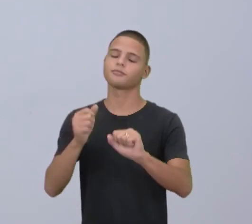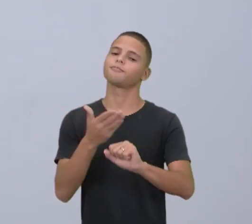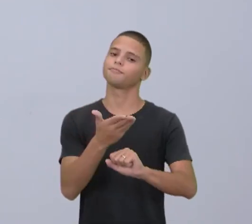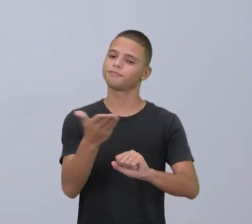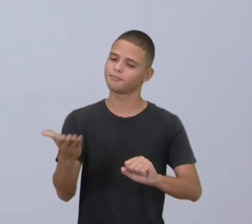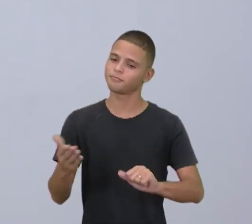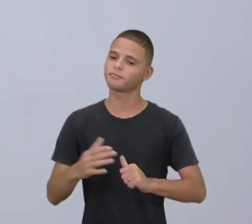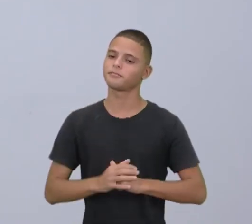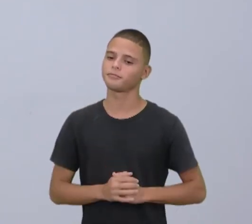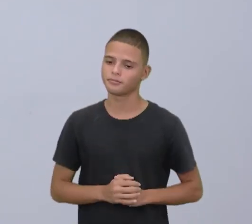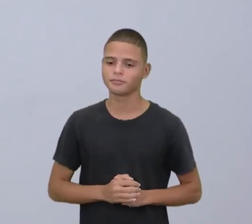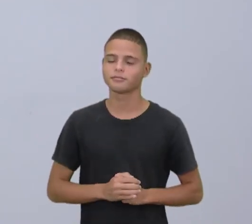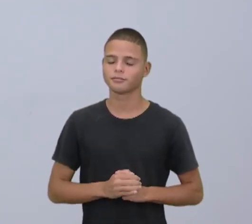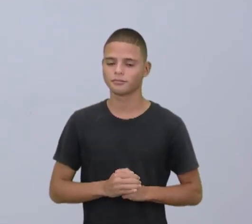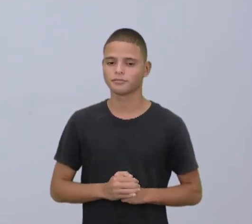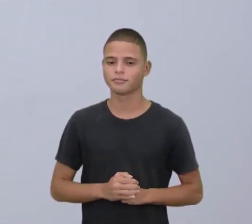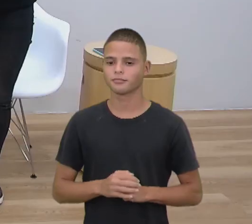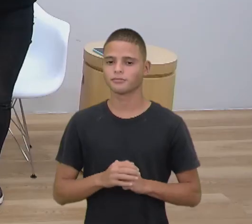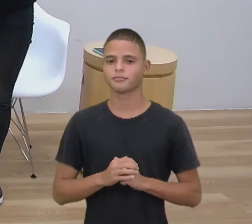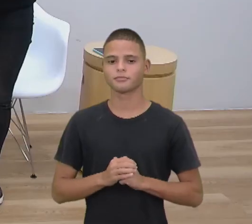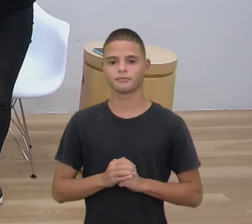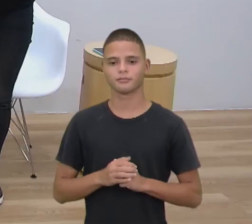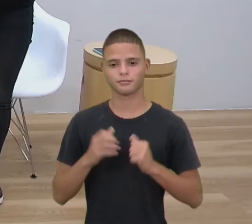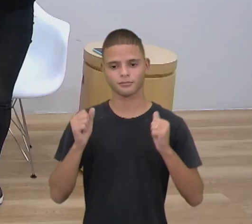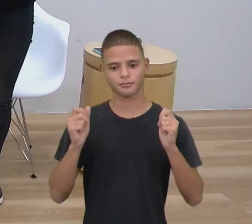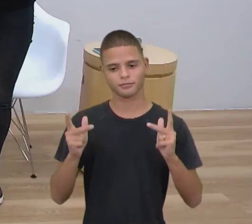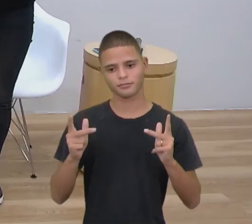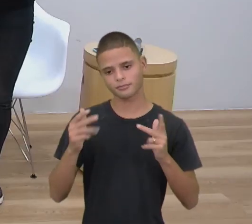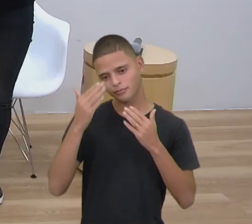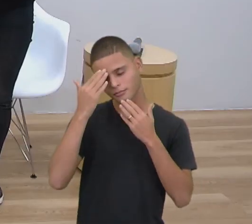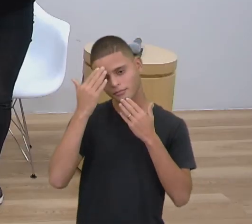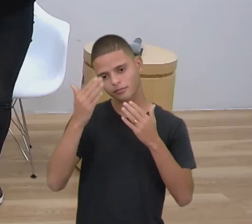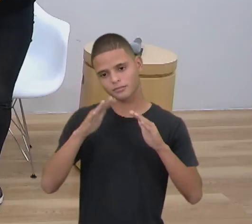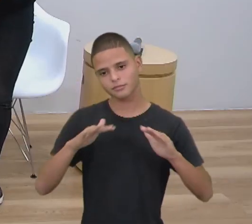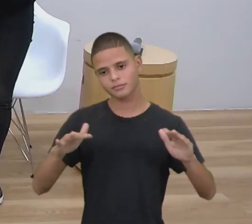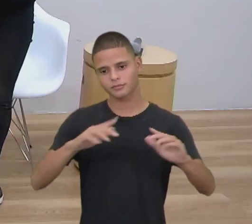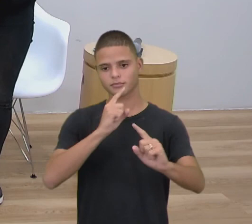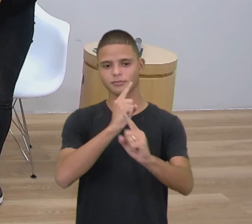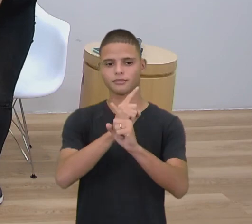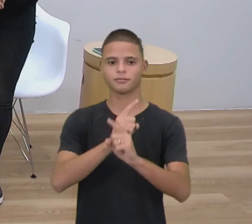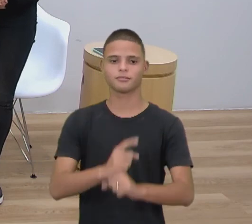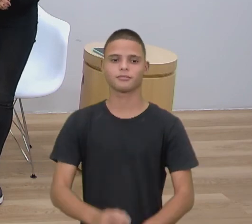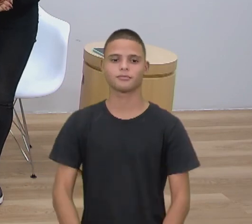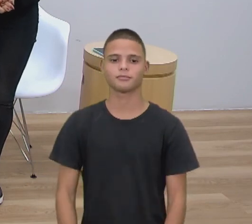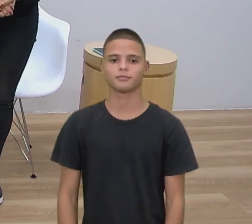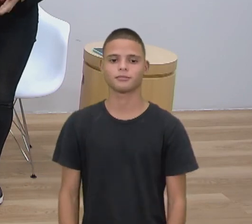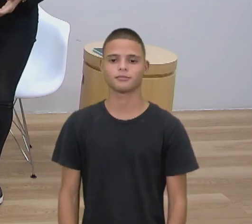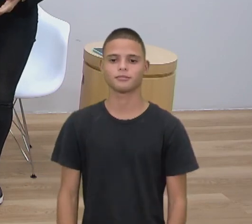vocês, os próximos pesquisadores, cientistas aí, tá bom? Pessoal, muito obrigada e até a próxima.